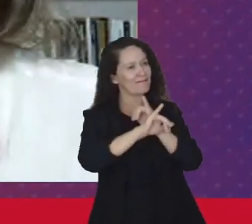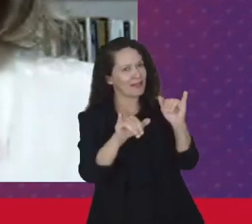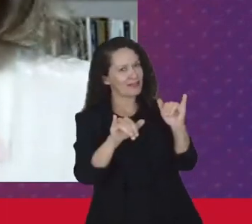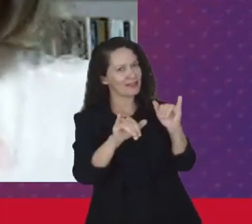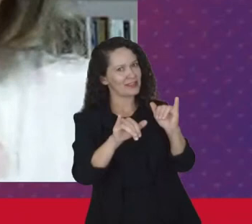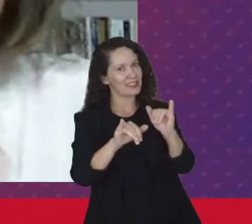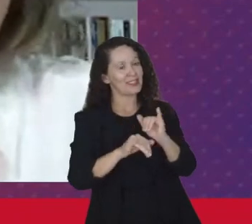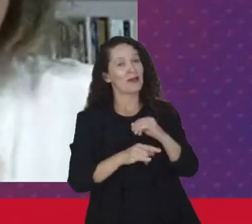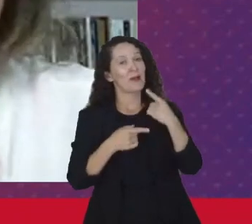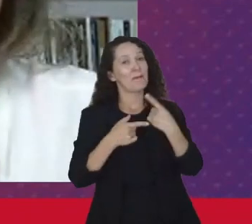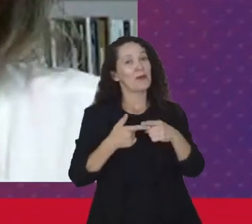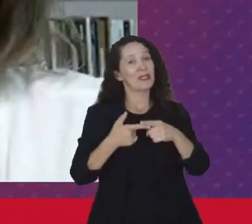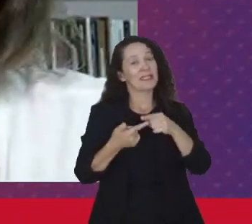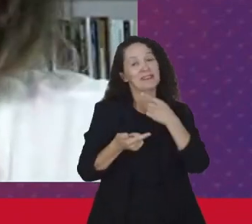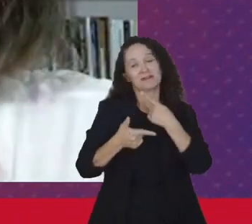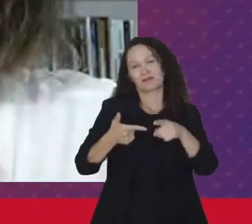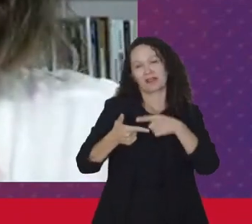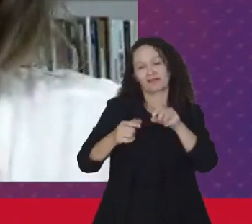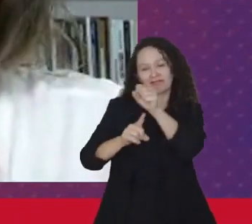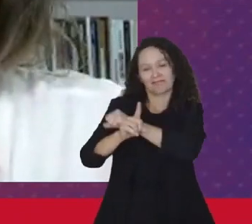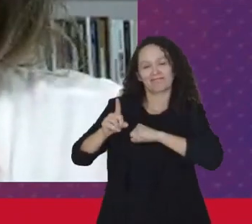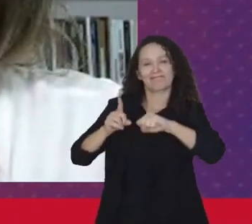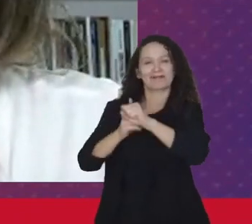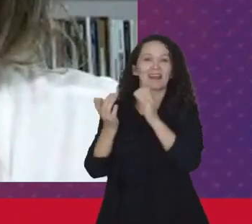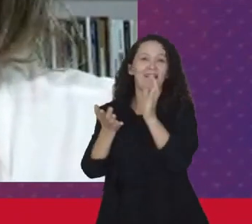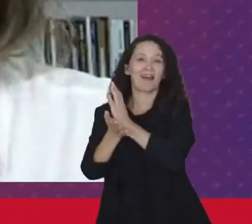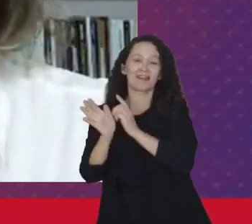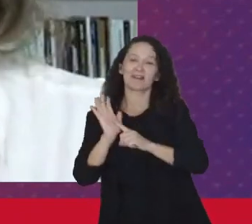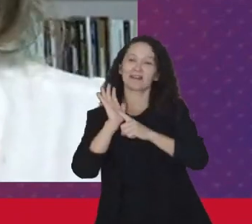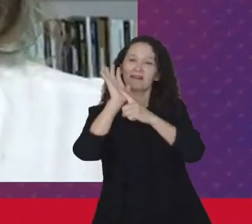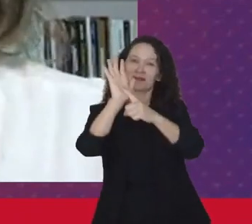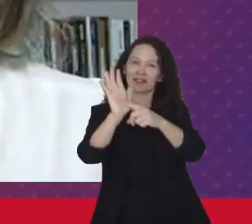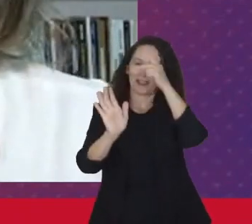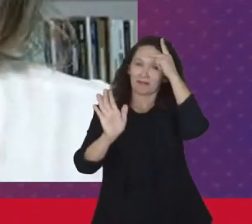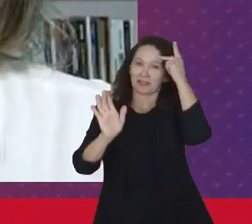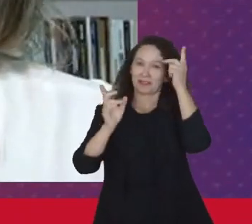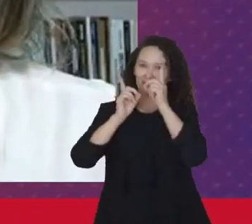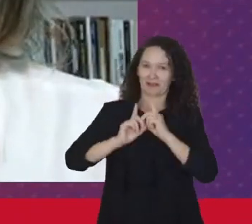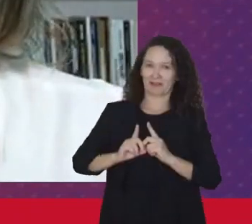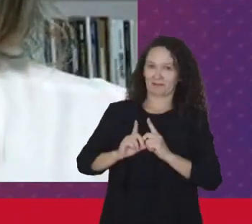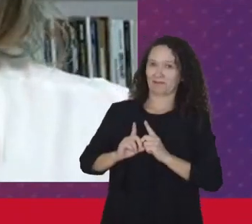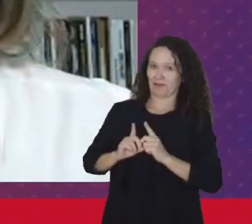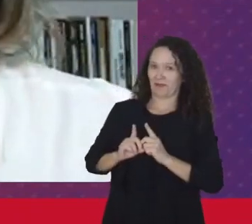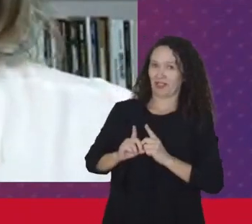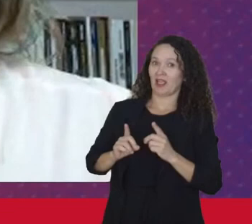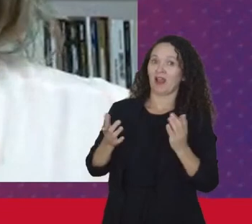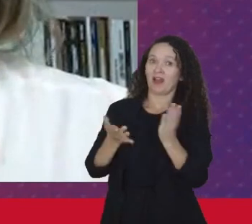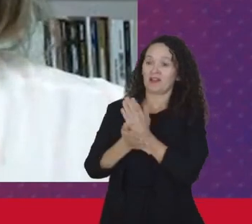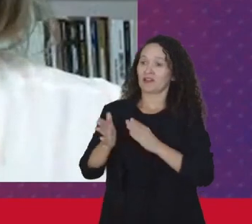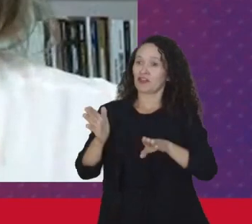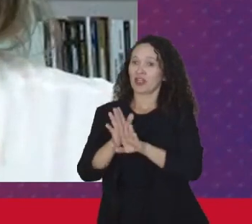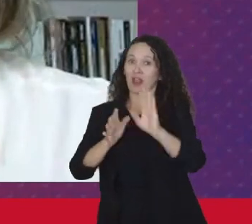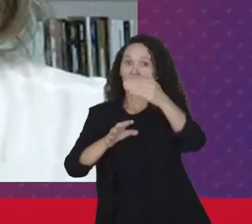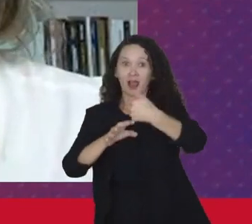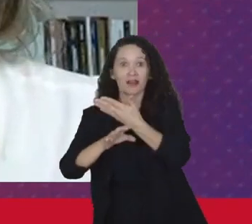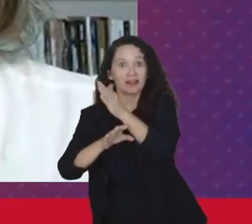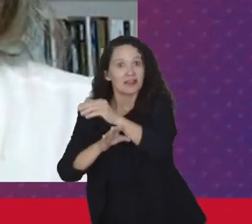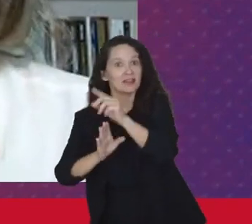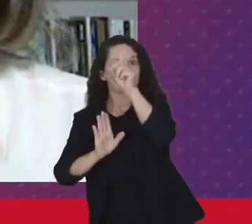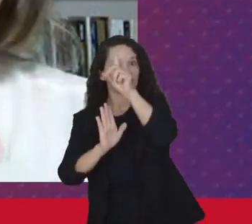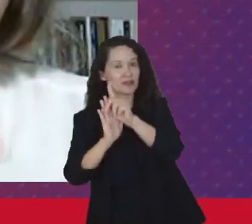plena devido às distorções, muitas vezes colocadas, onde as pessoas com deficiência acessam os